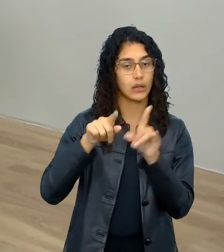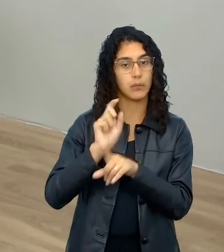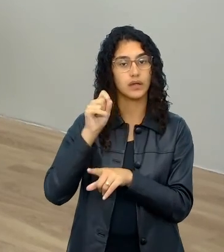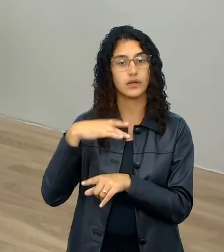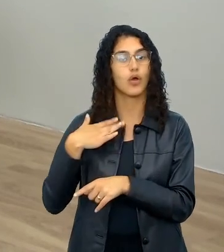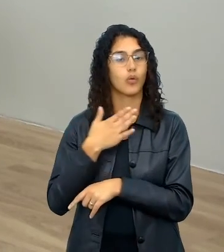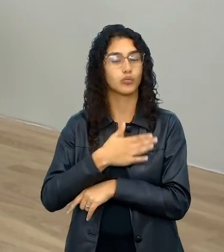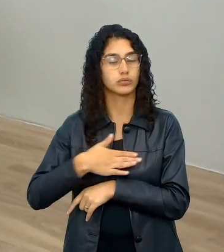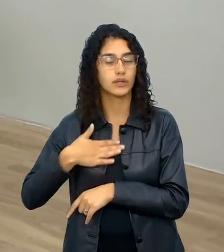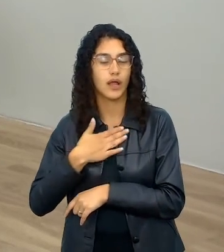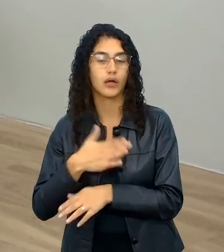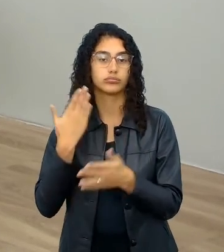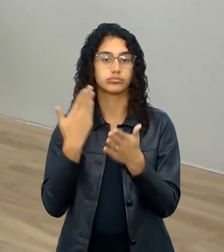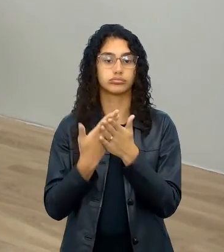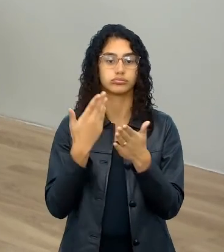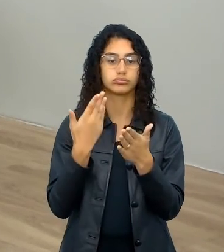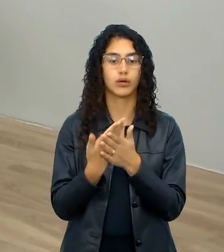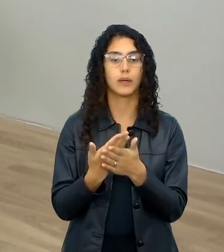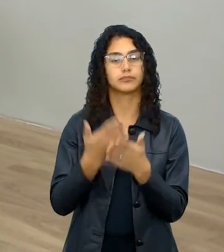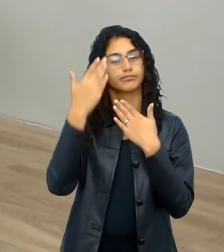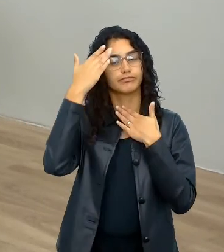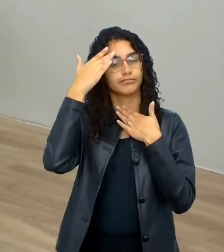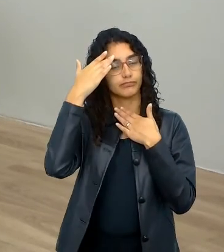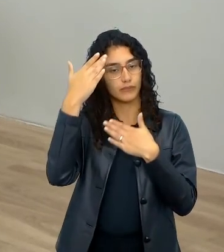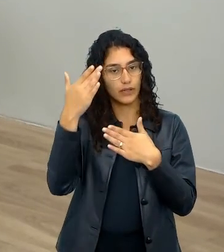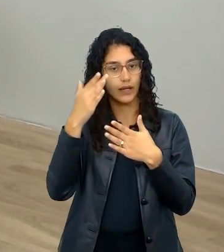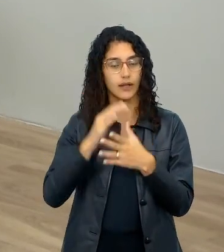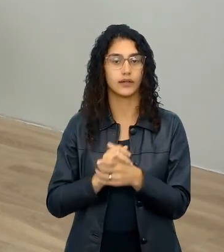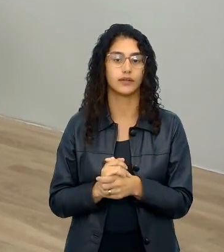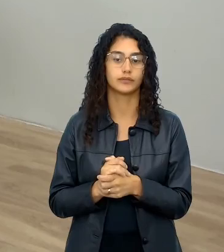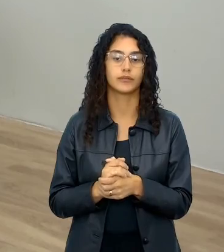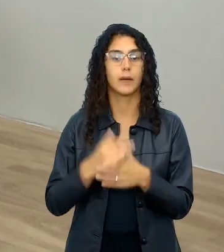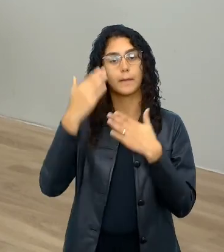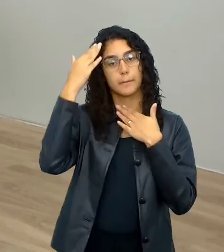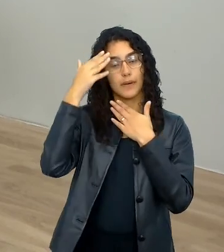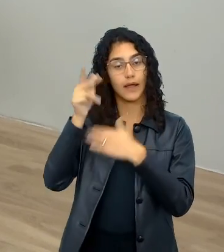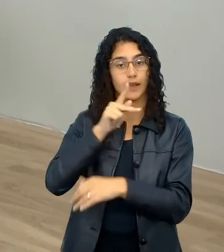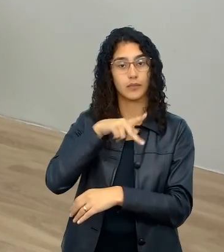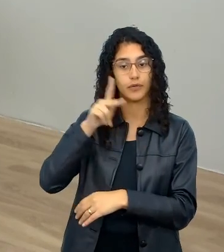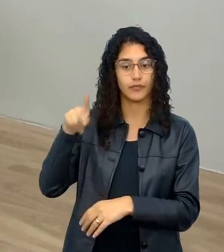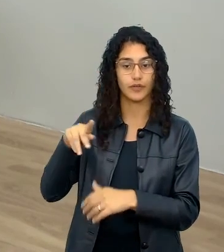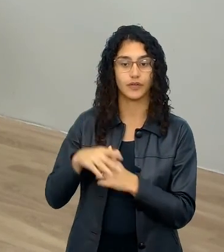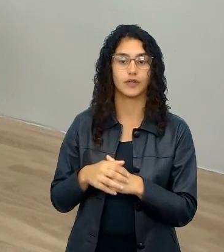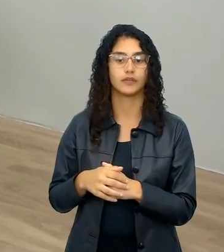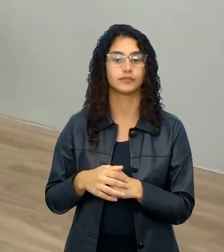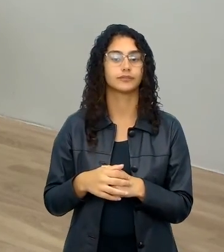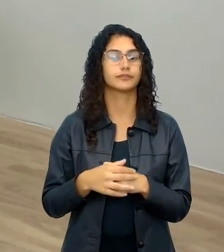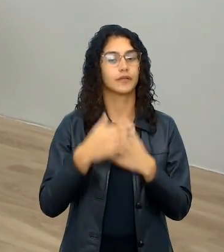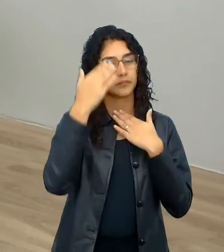vocês gostaram da aula. Muito obrigado. Obrigada,